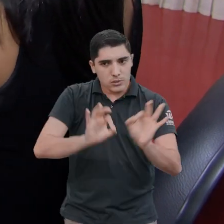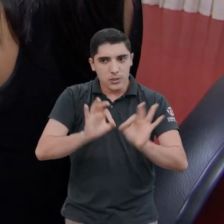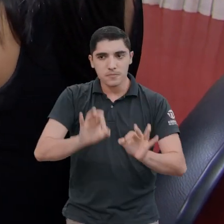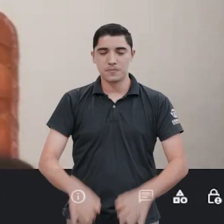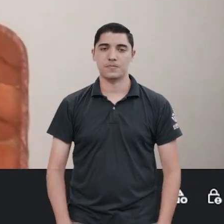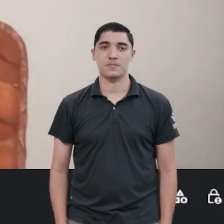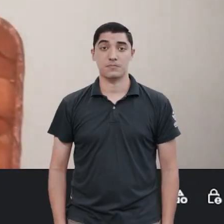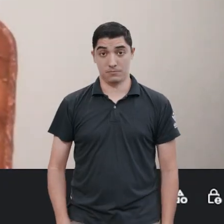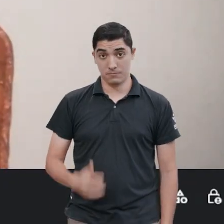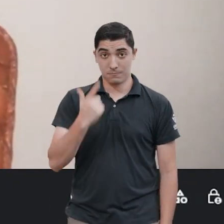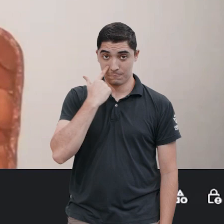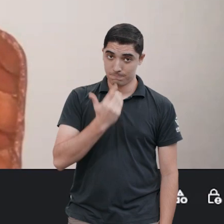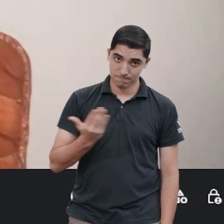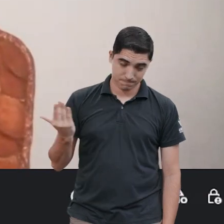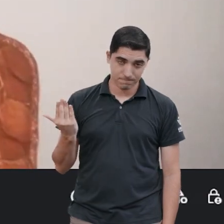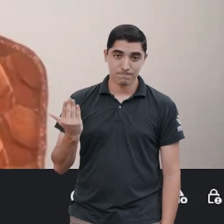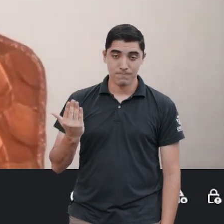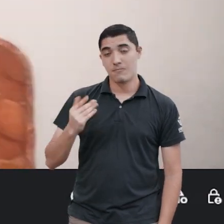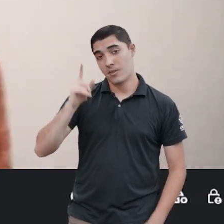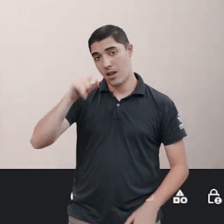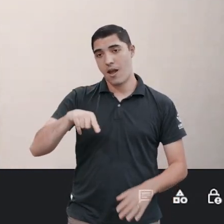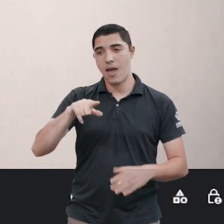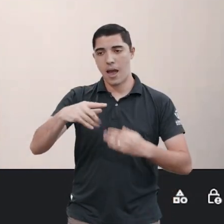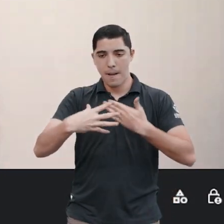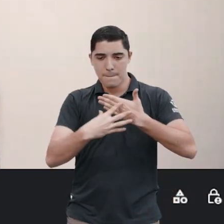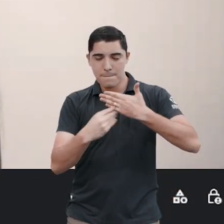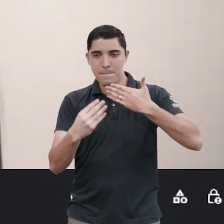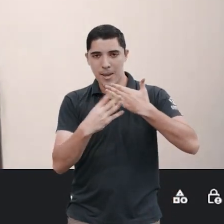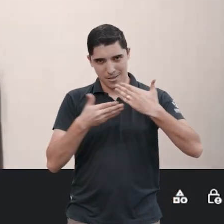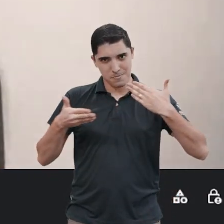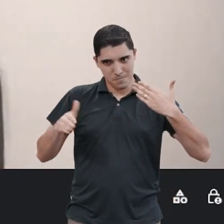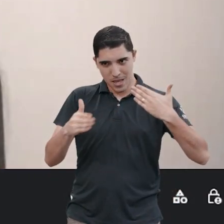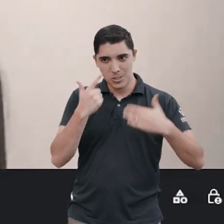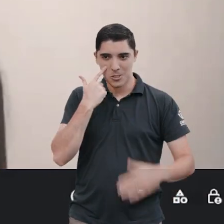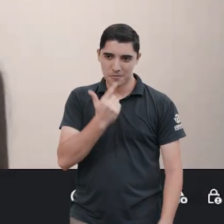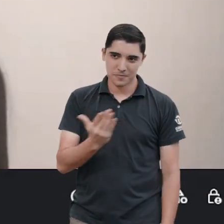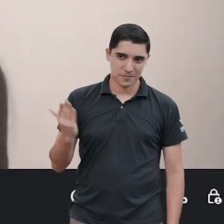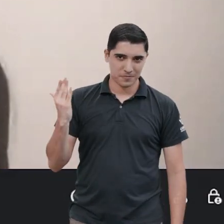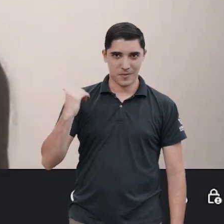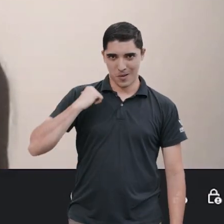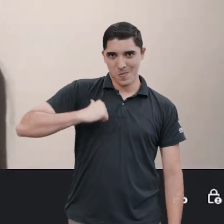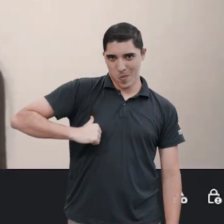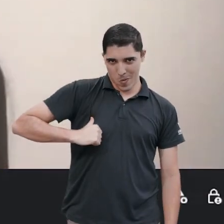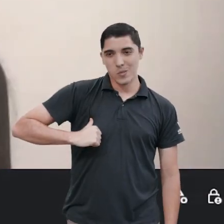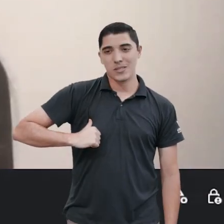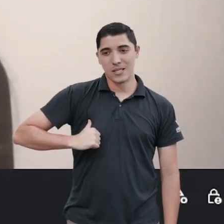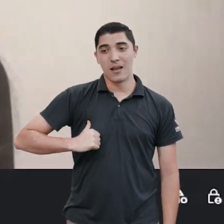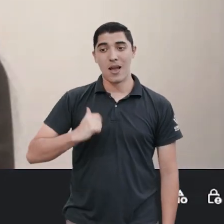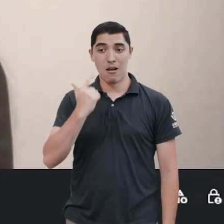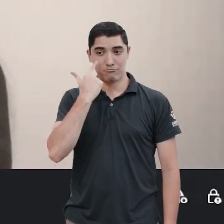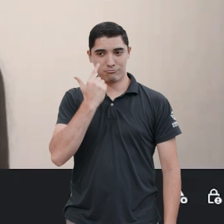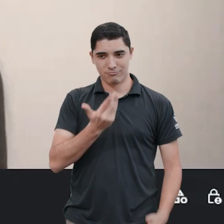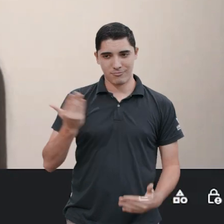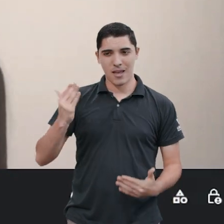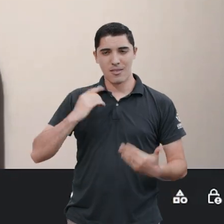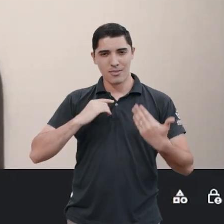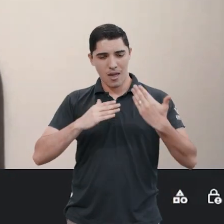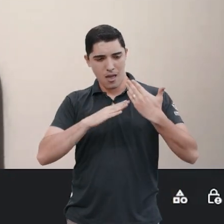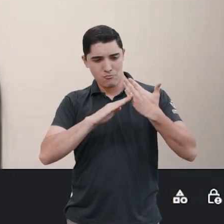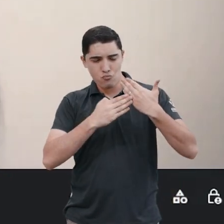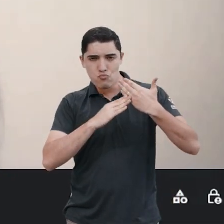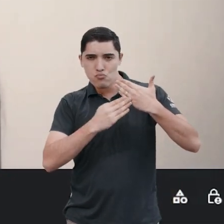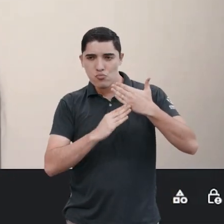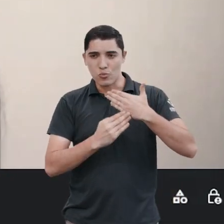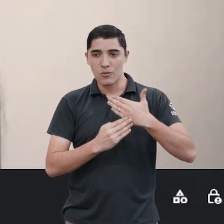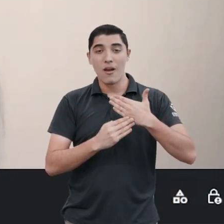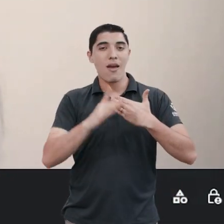produção. Essa é a pele do pirarucu, né? Aqui a gente tem uma de nossas bolsas. Aqui nessas